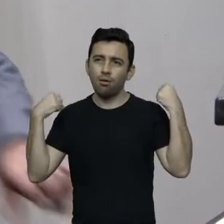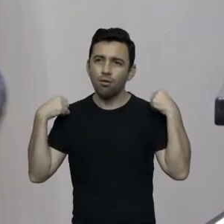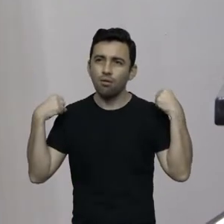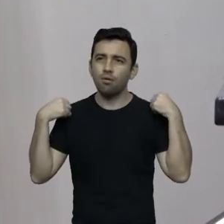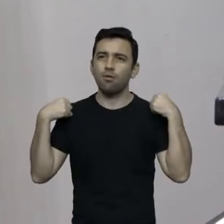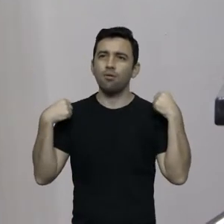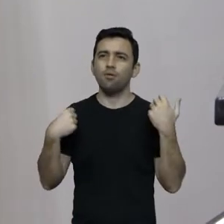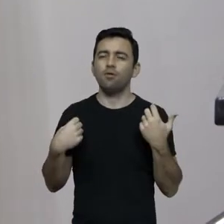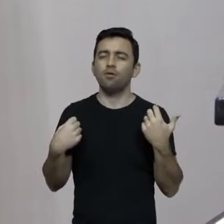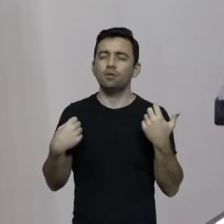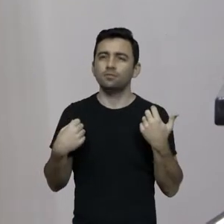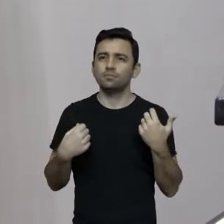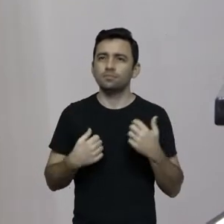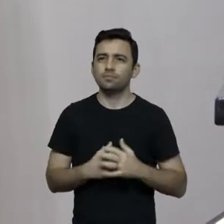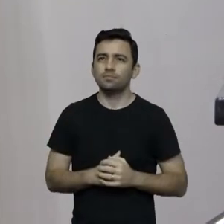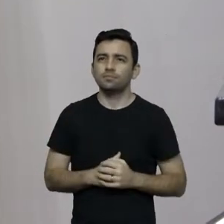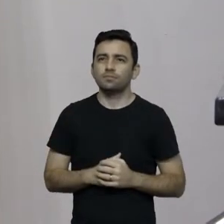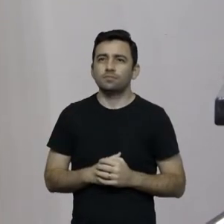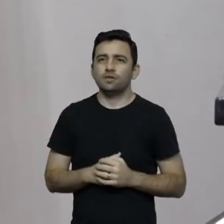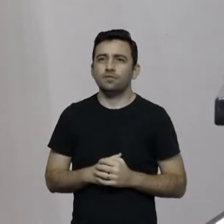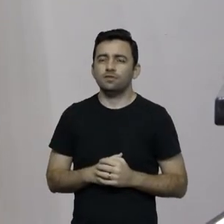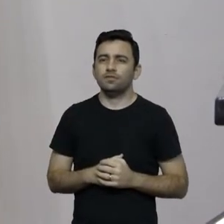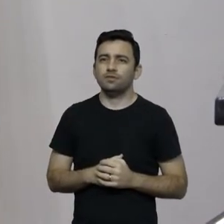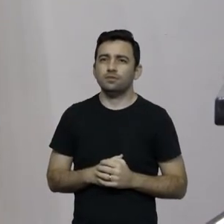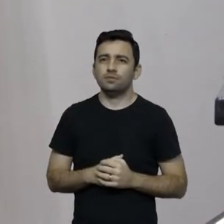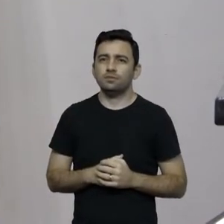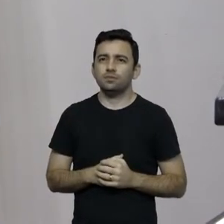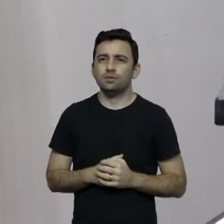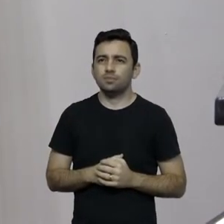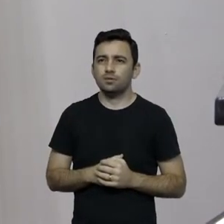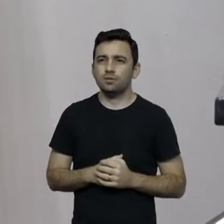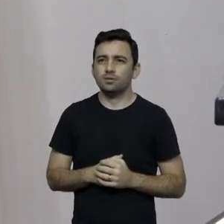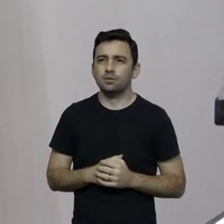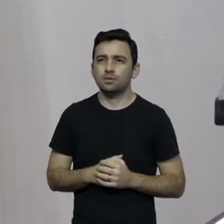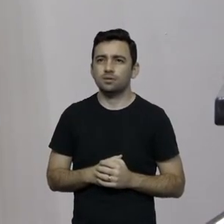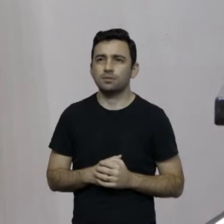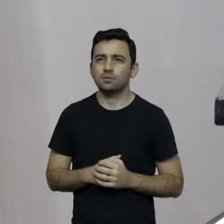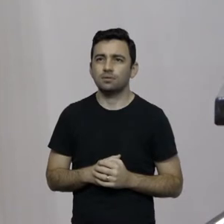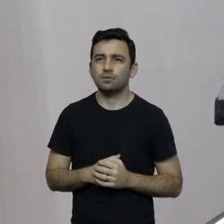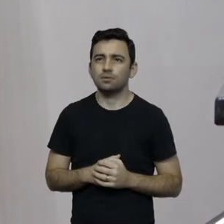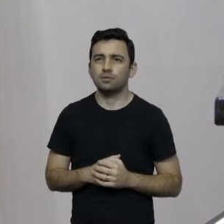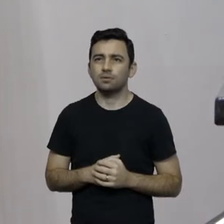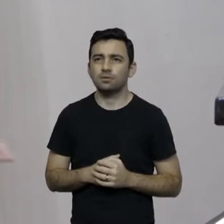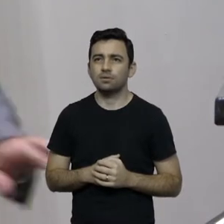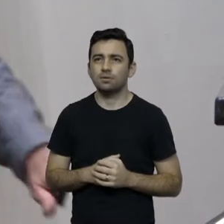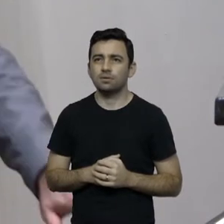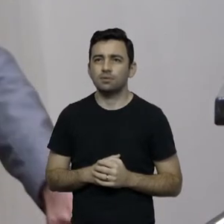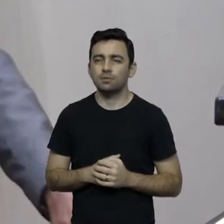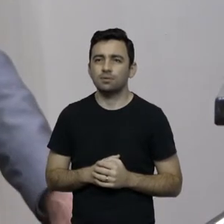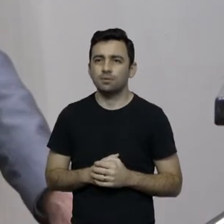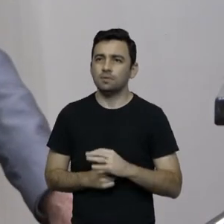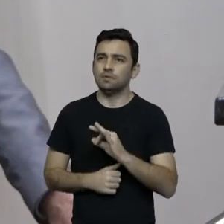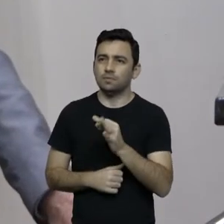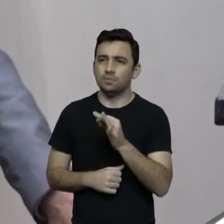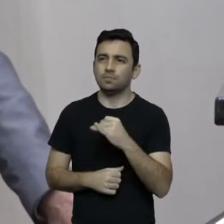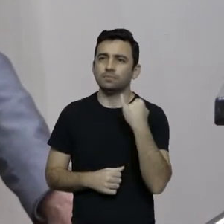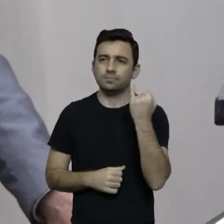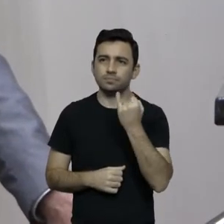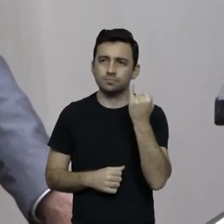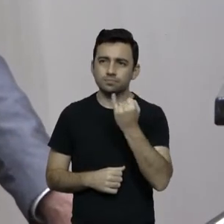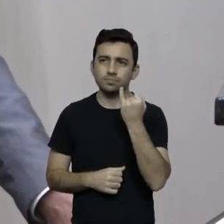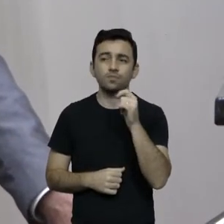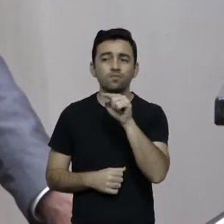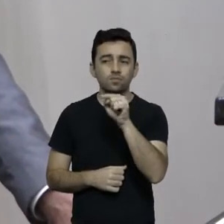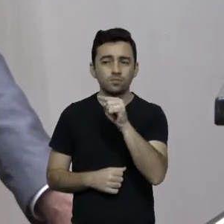o deputado Vampiro perfeito de fato cobalchini fica muito importante a sua